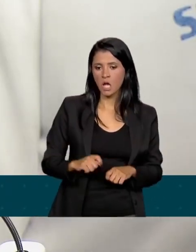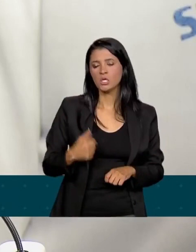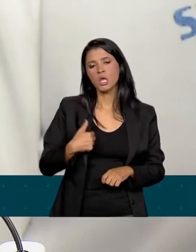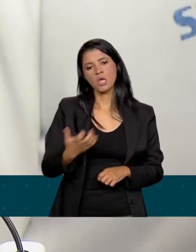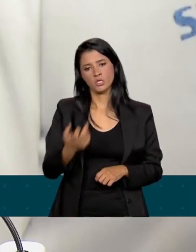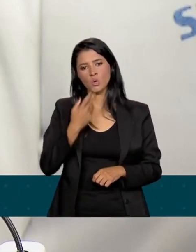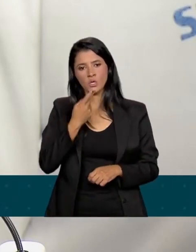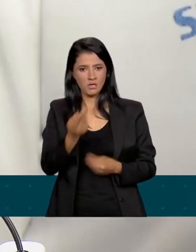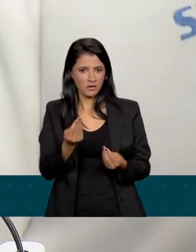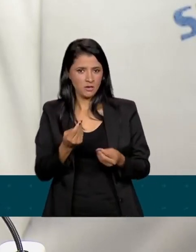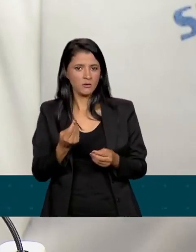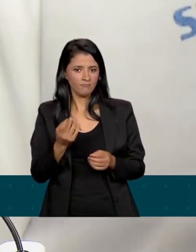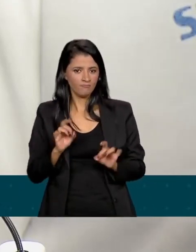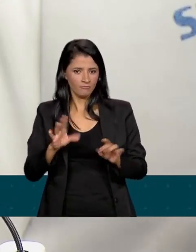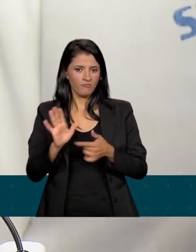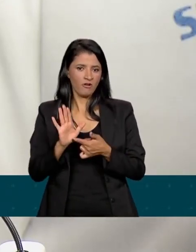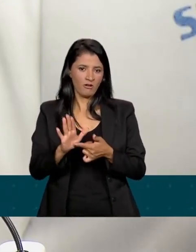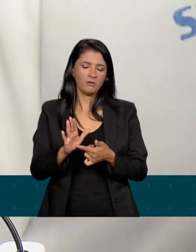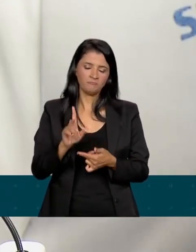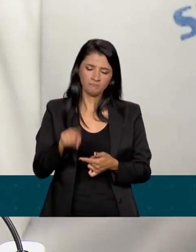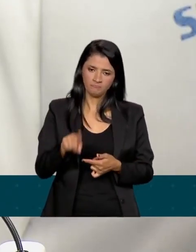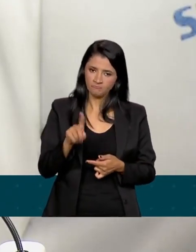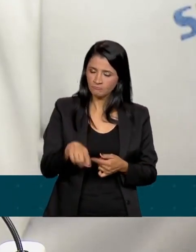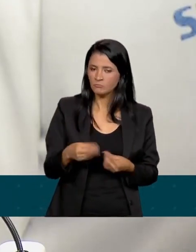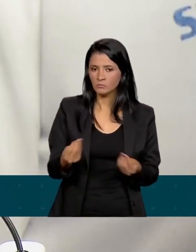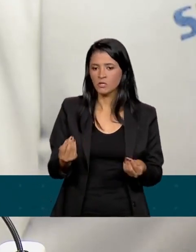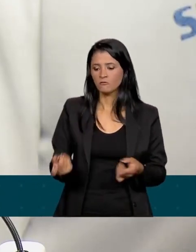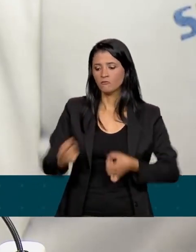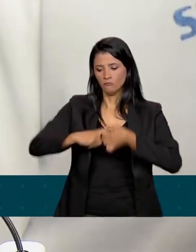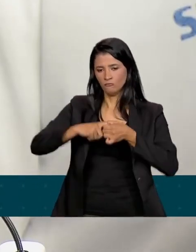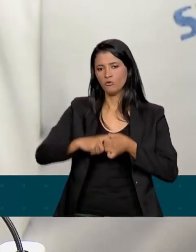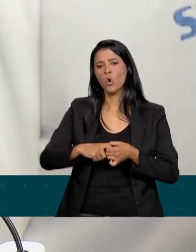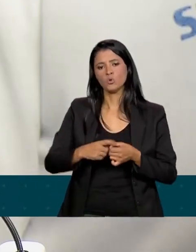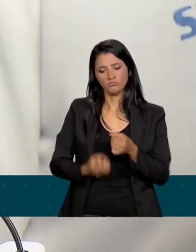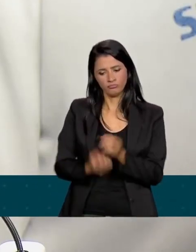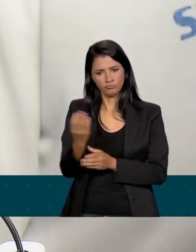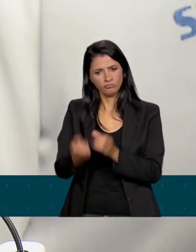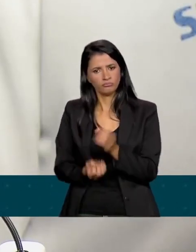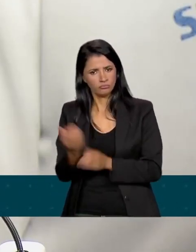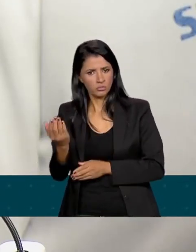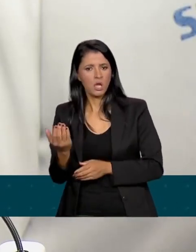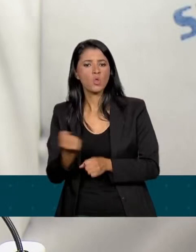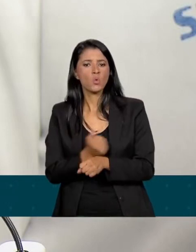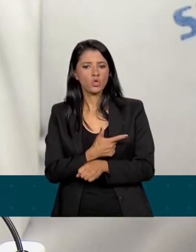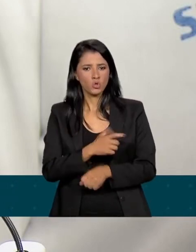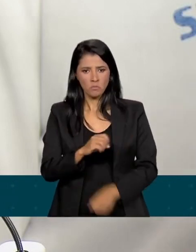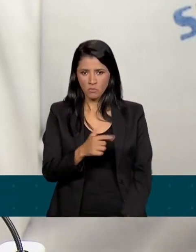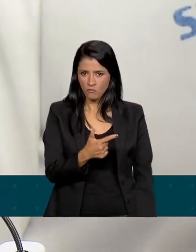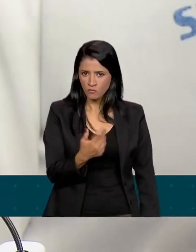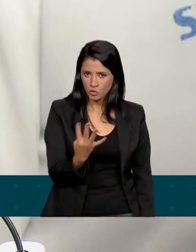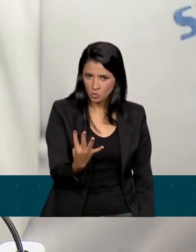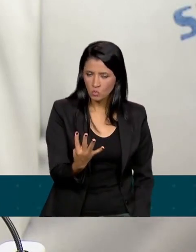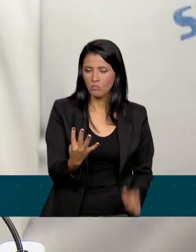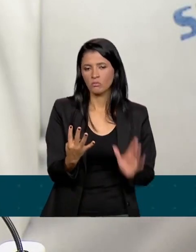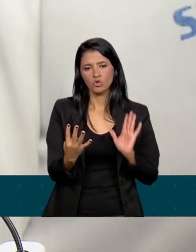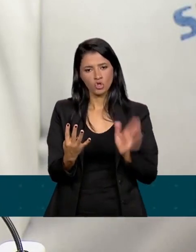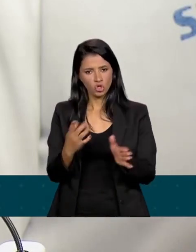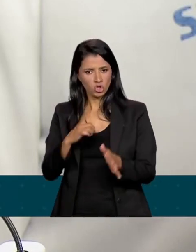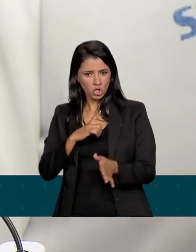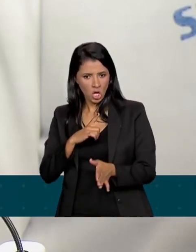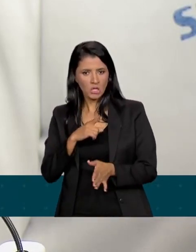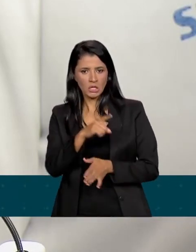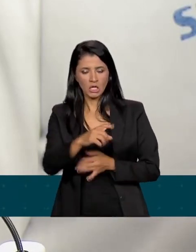queria destacar. Nós vamos voltar a ser produtores em 2024. Temos uma ação hoje